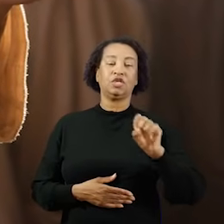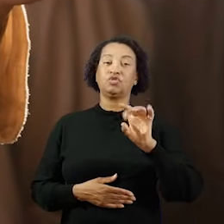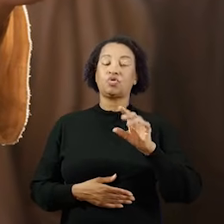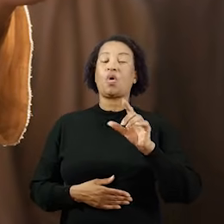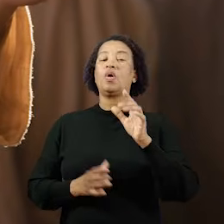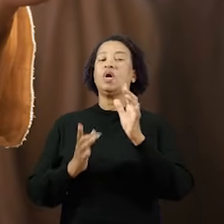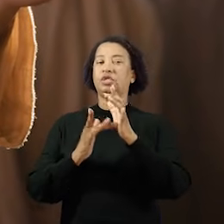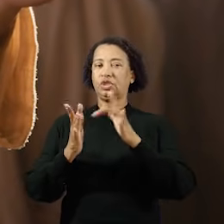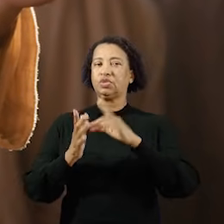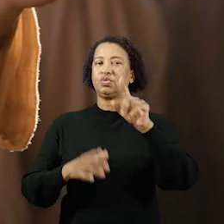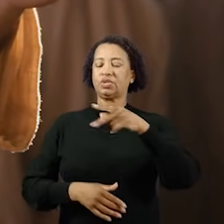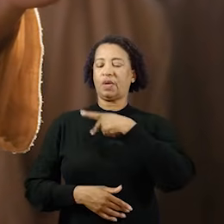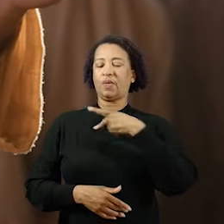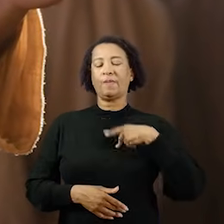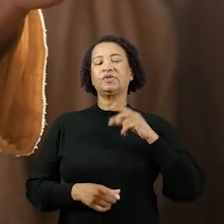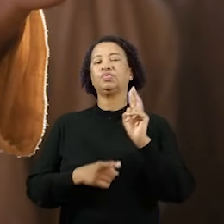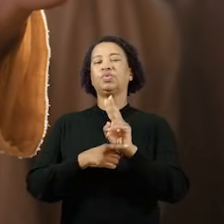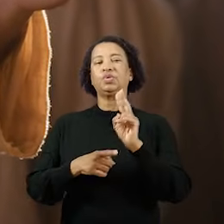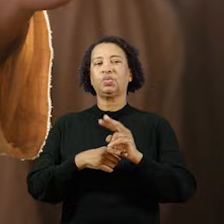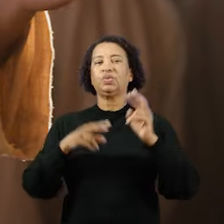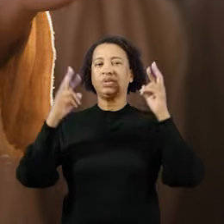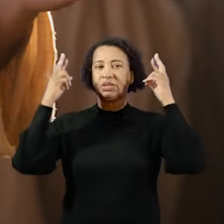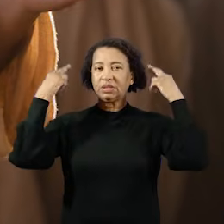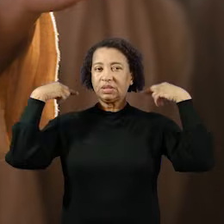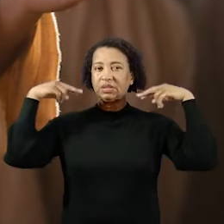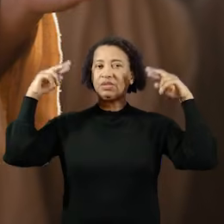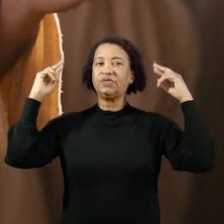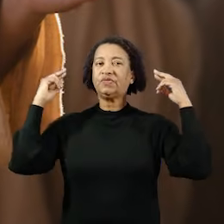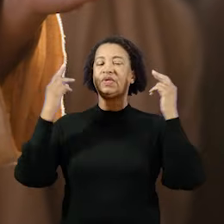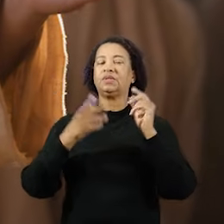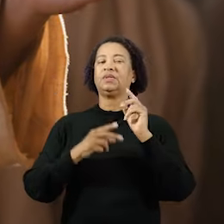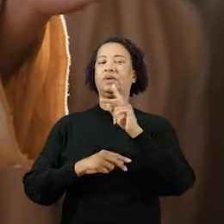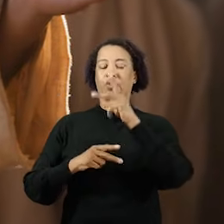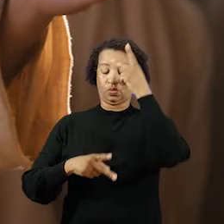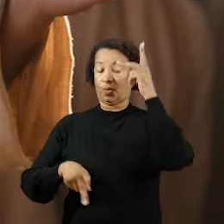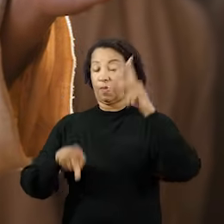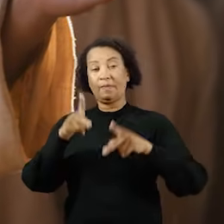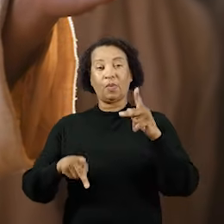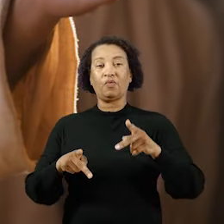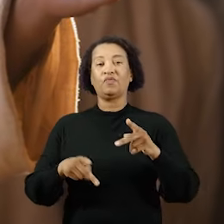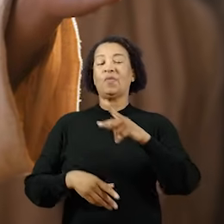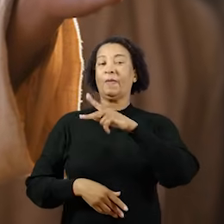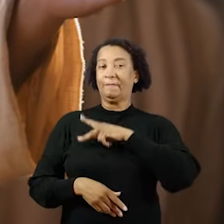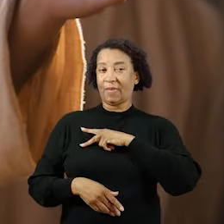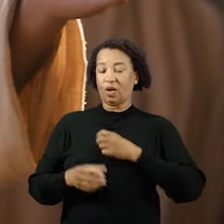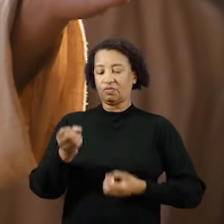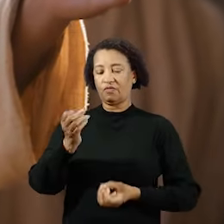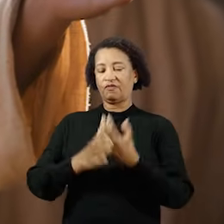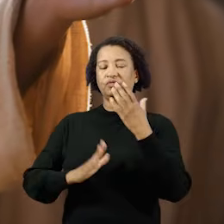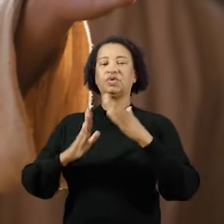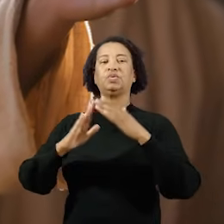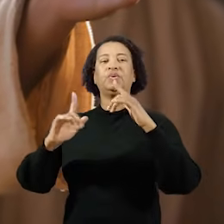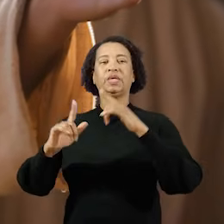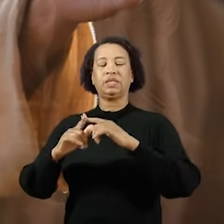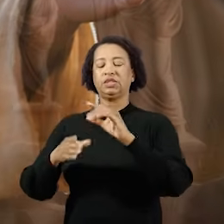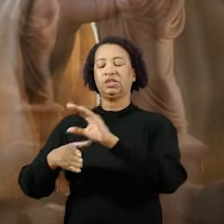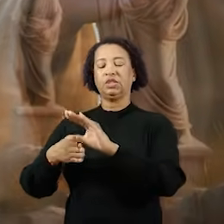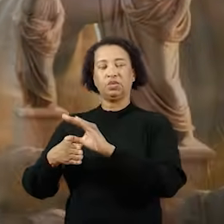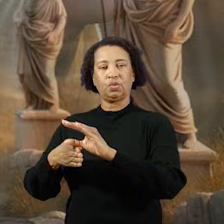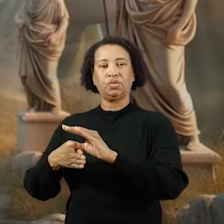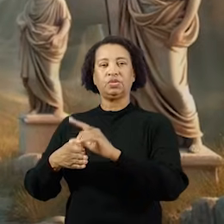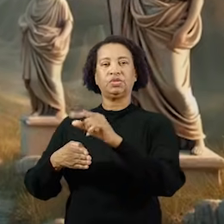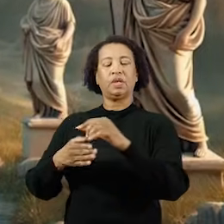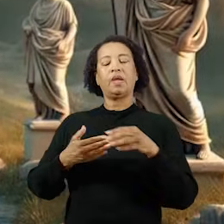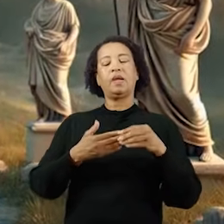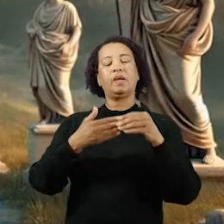Jesus. Jesus é o pastor que cuida das ovelhas. Paulo foi o pastor fundador da igreja em Corinto e, como pastor fundador,